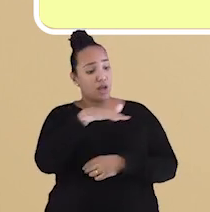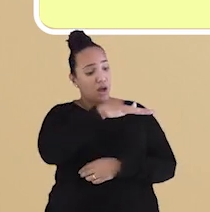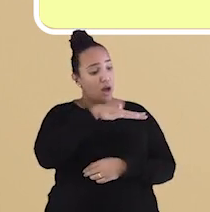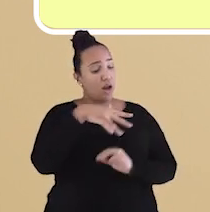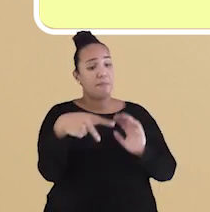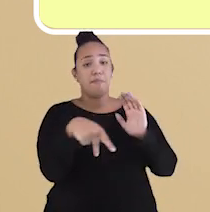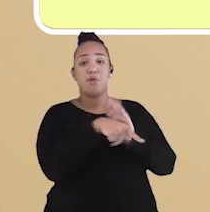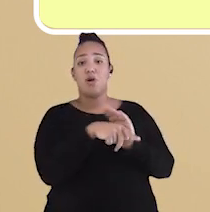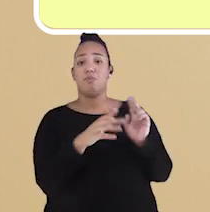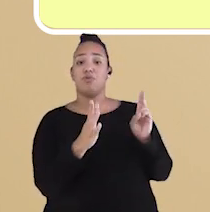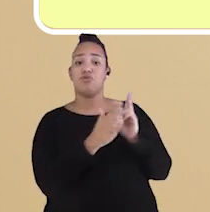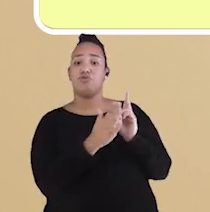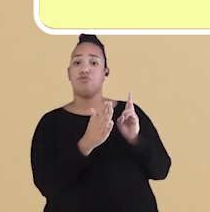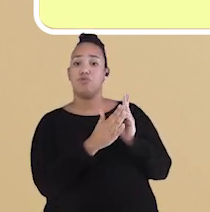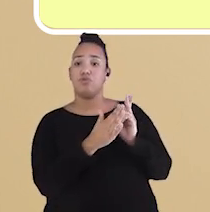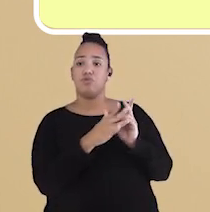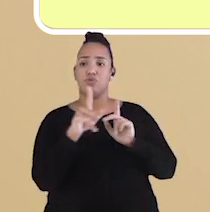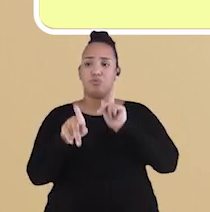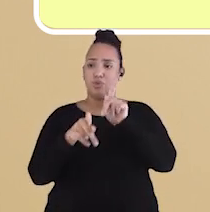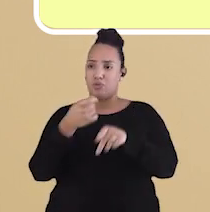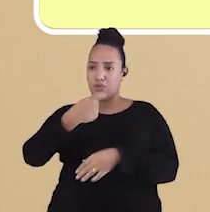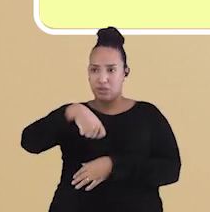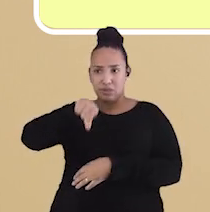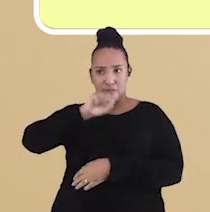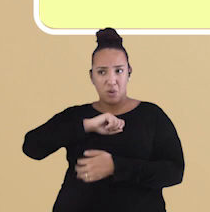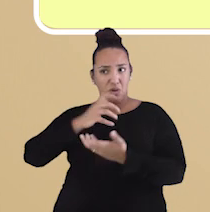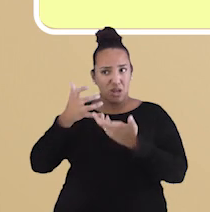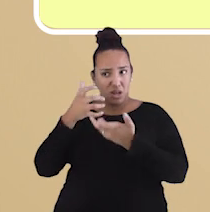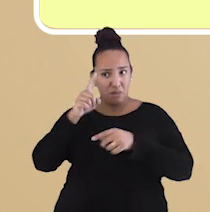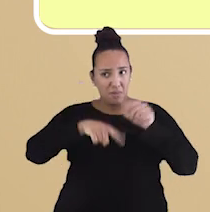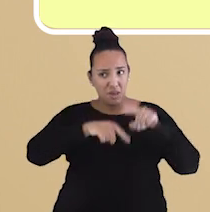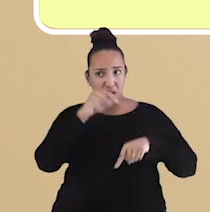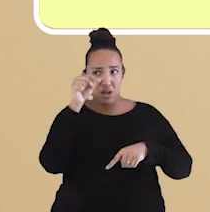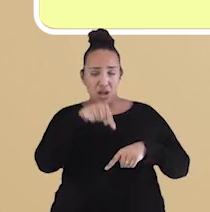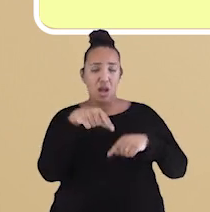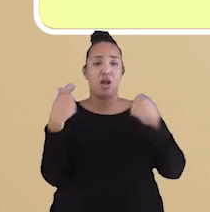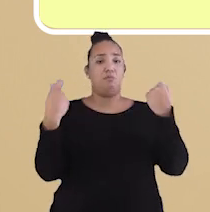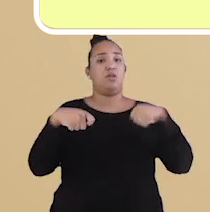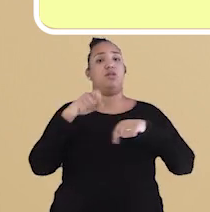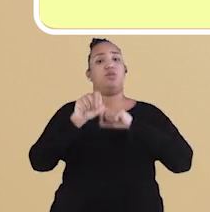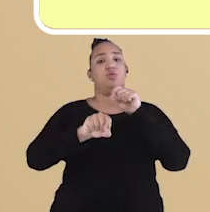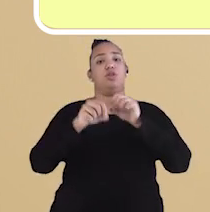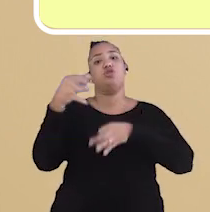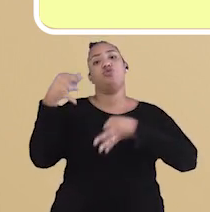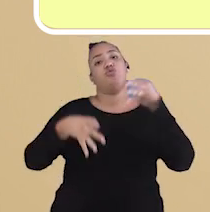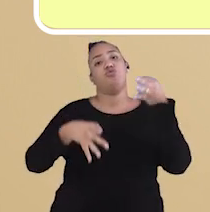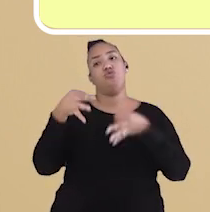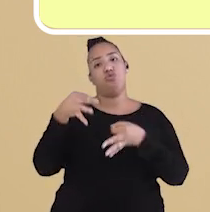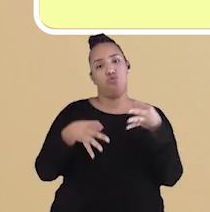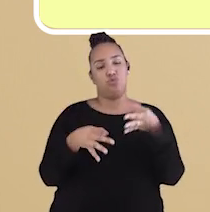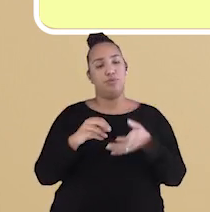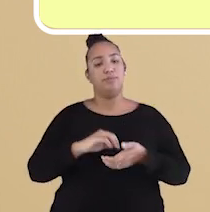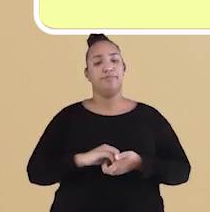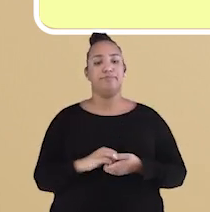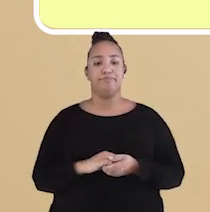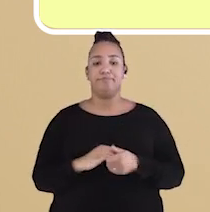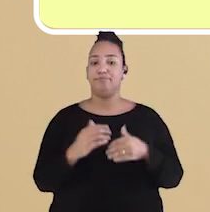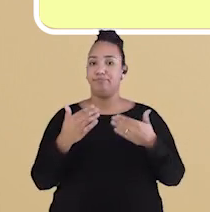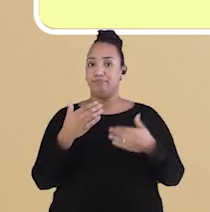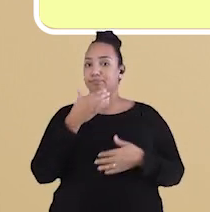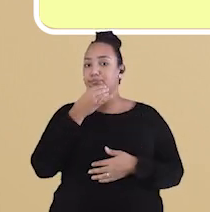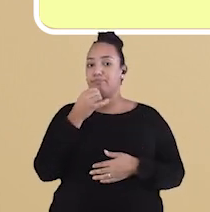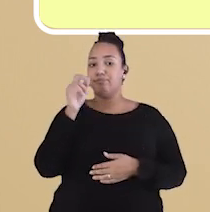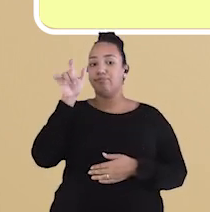aos povos indígenas e que os espanhóis, se quisessem algo, deveriam ser conquistados de forma justa.